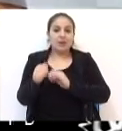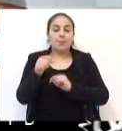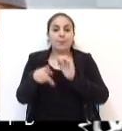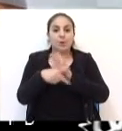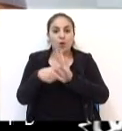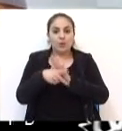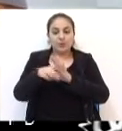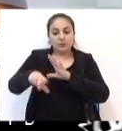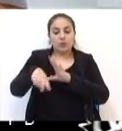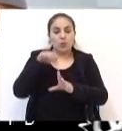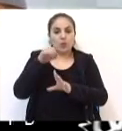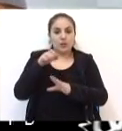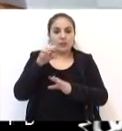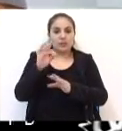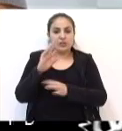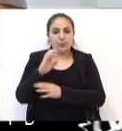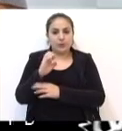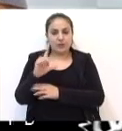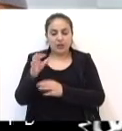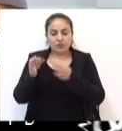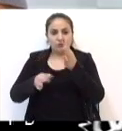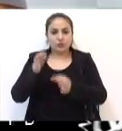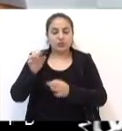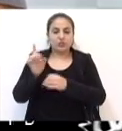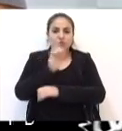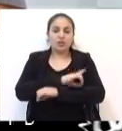Justiça do Estado do Rio Grande do Sul, dia